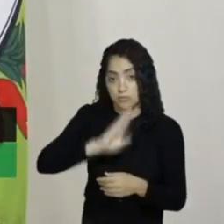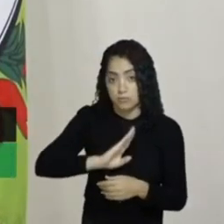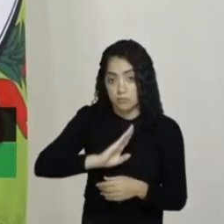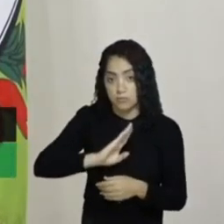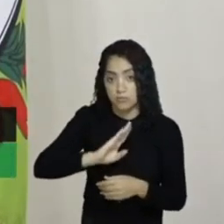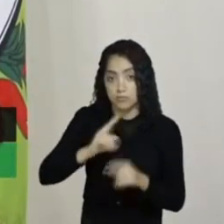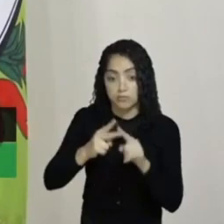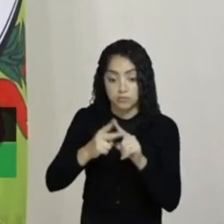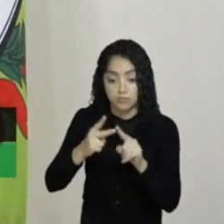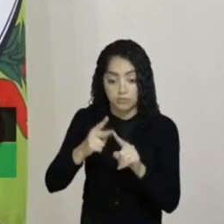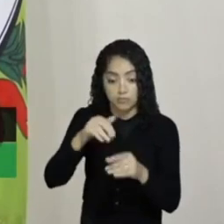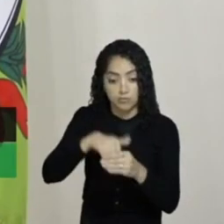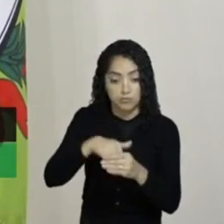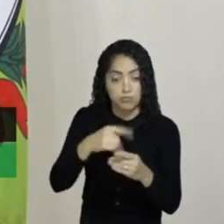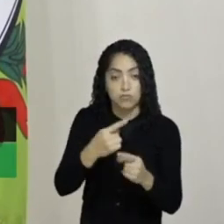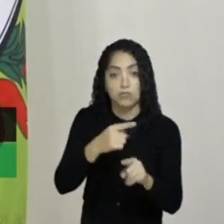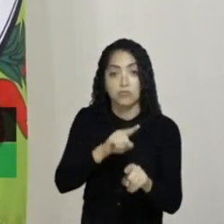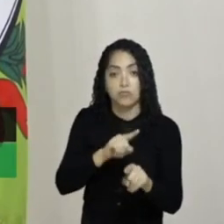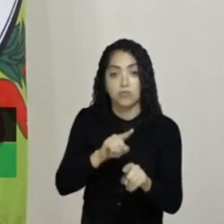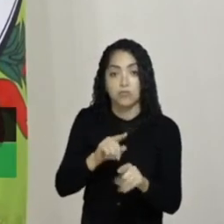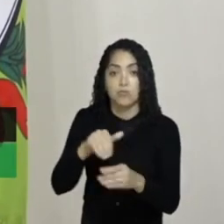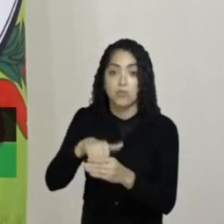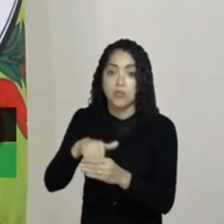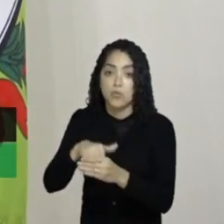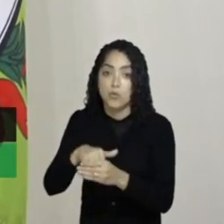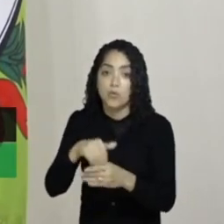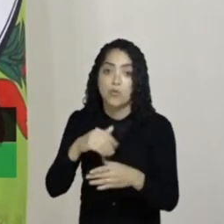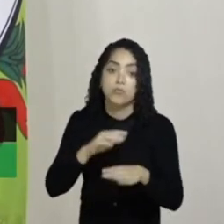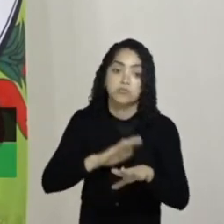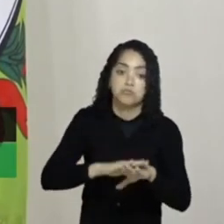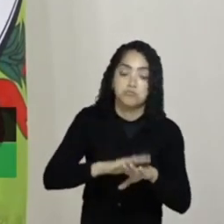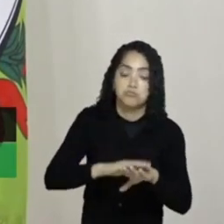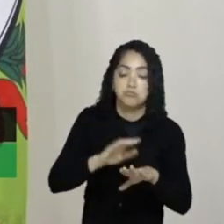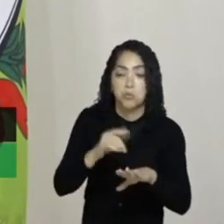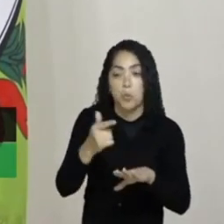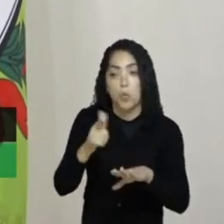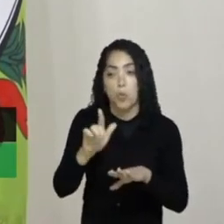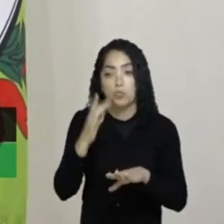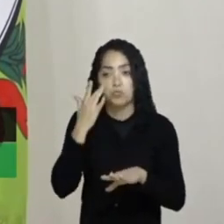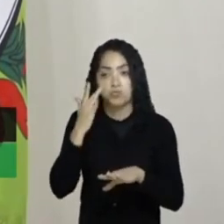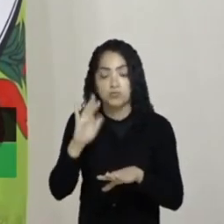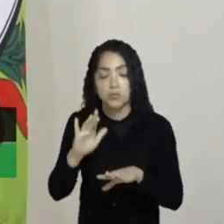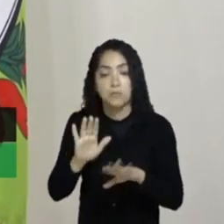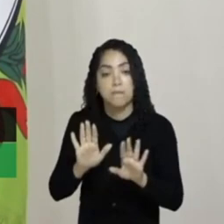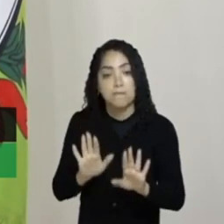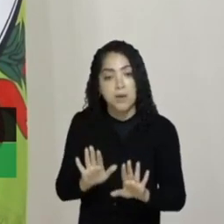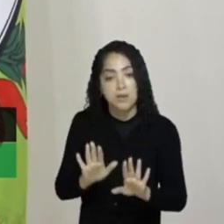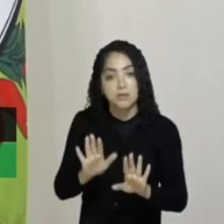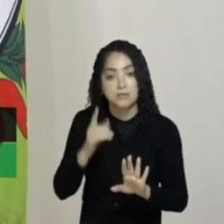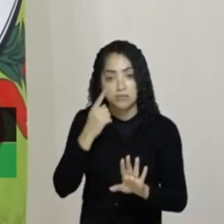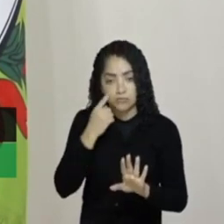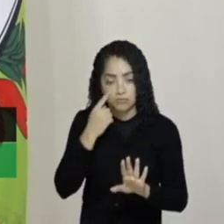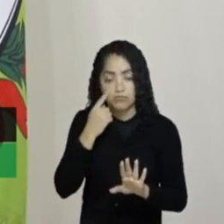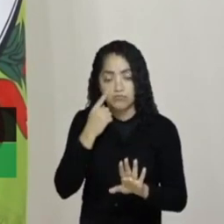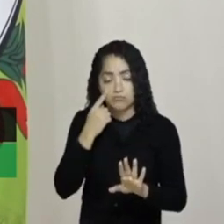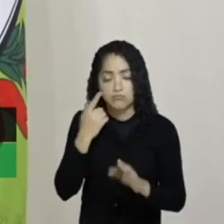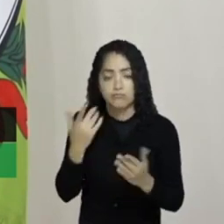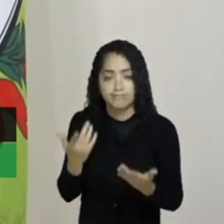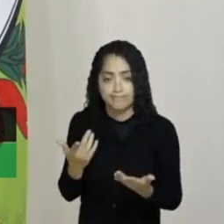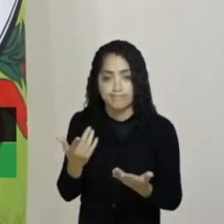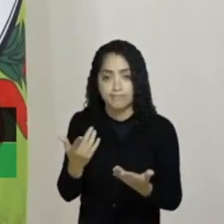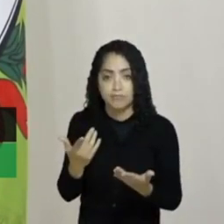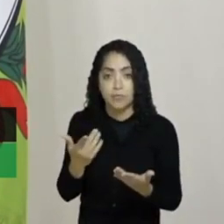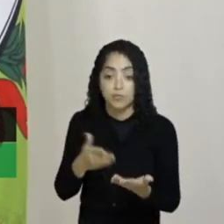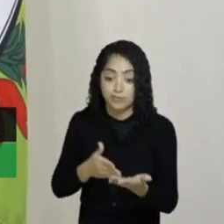dois votos contras um mais ideológico e o outro não sei porquê mas nós temos a digital Nossa quando nós